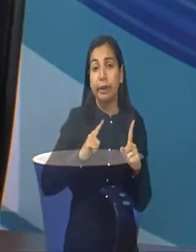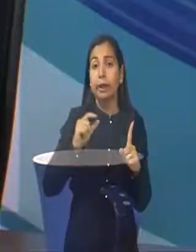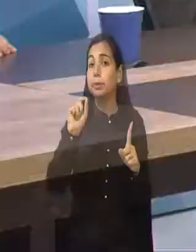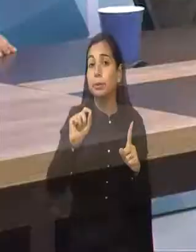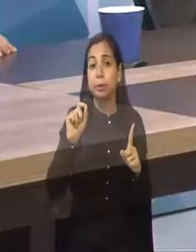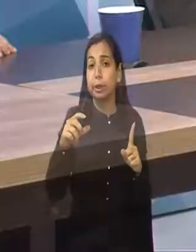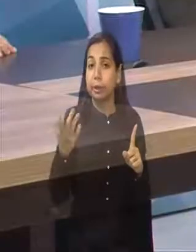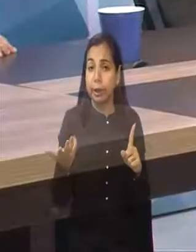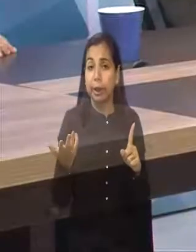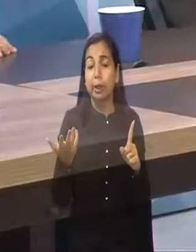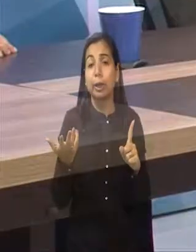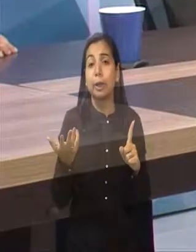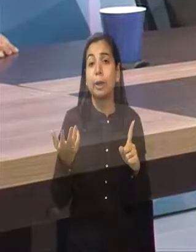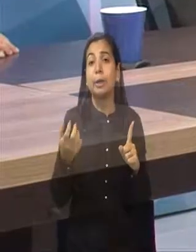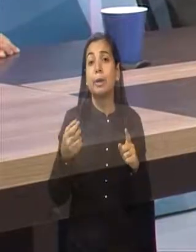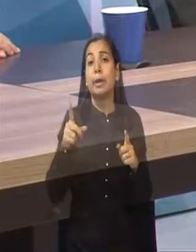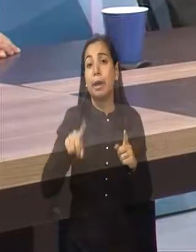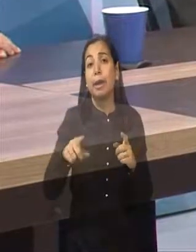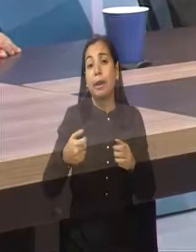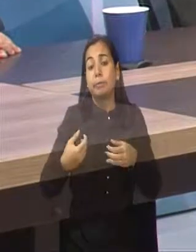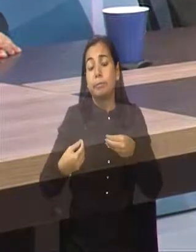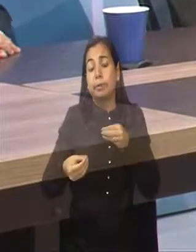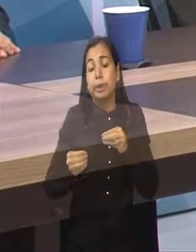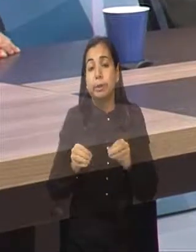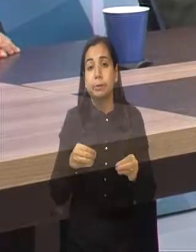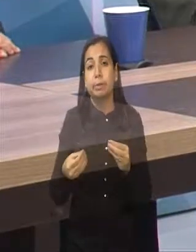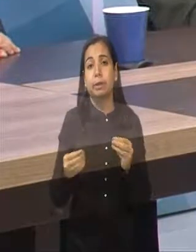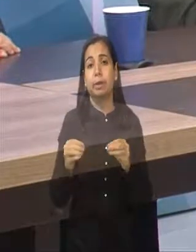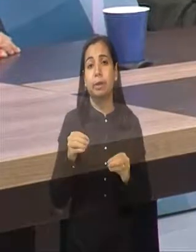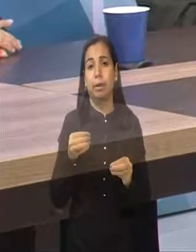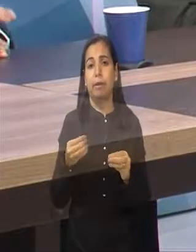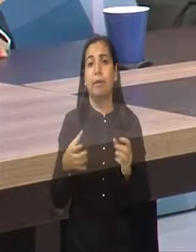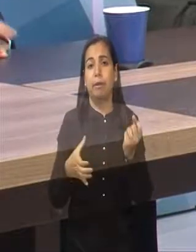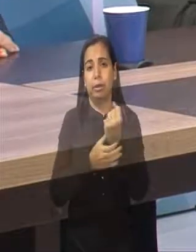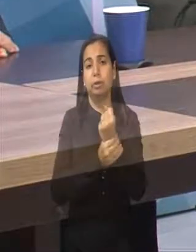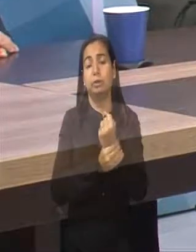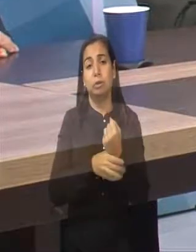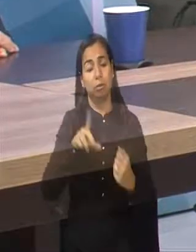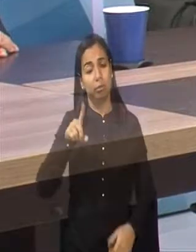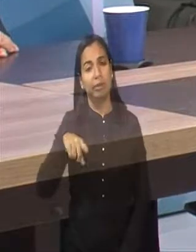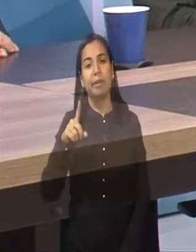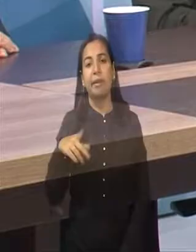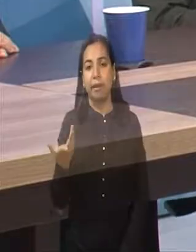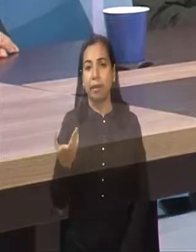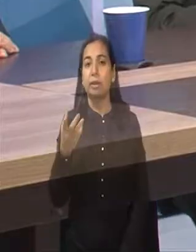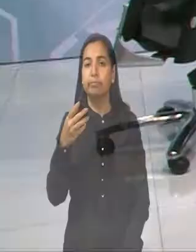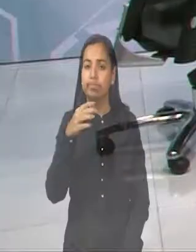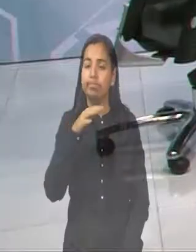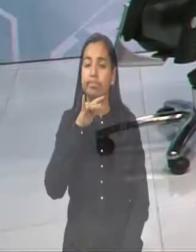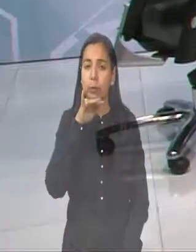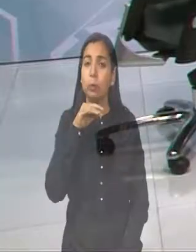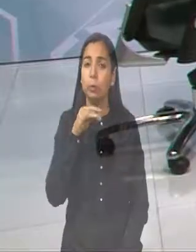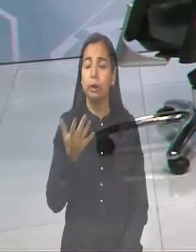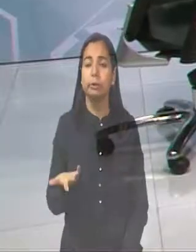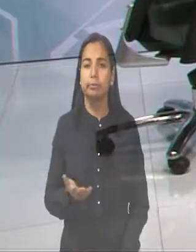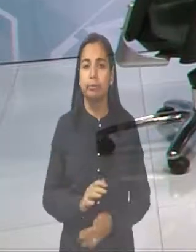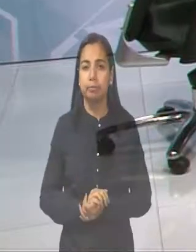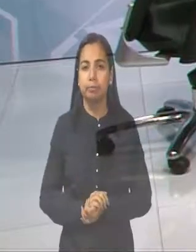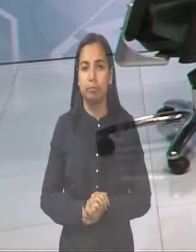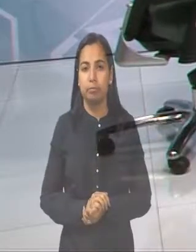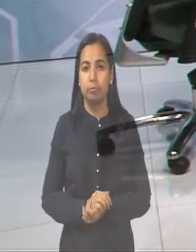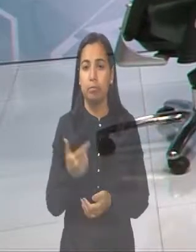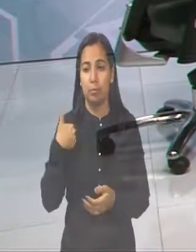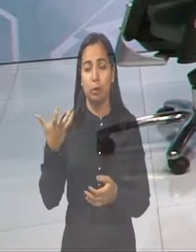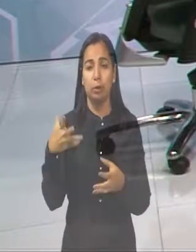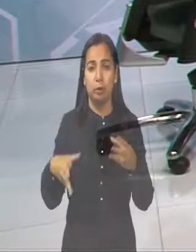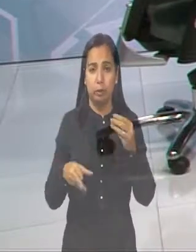tentação de flexibilizar garantias. E isso é muito ruim. Muito ruim. Adolfo, você está sinalizando? Eu gostaria de adicionar